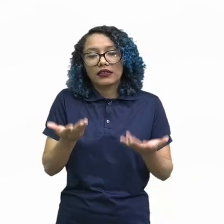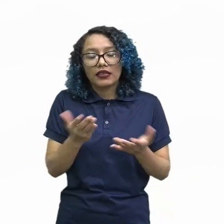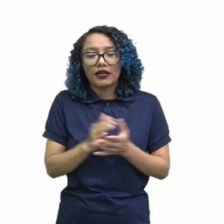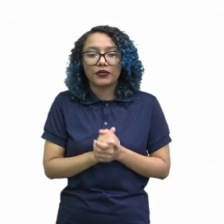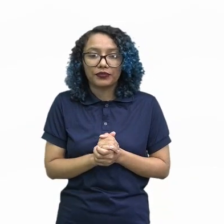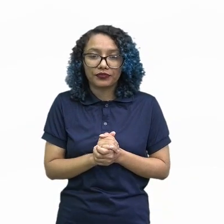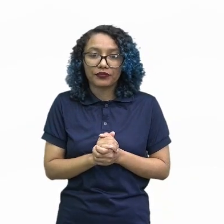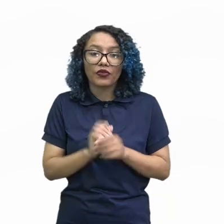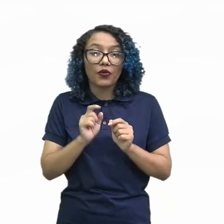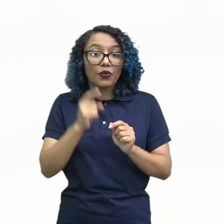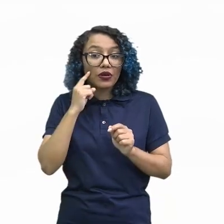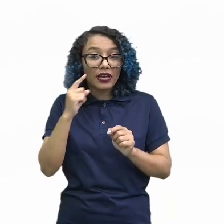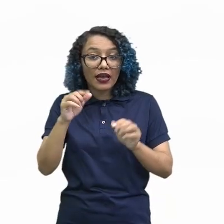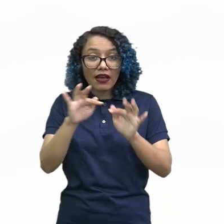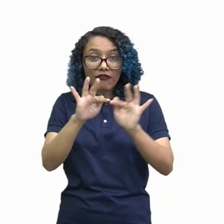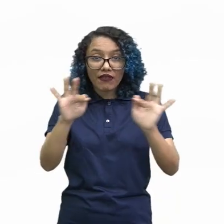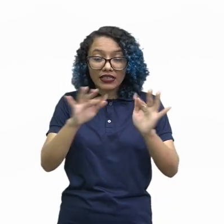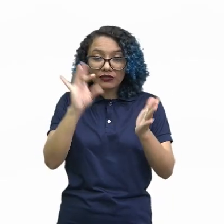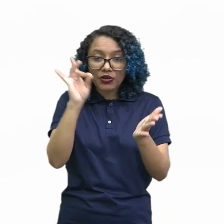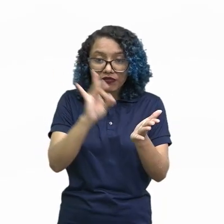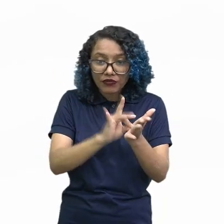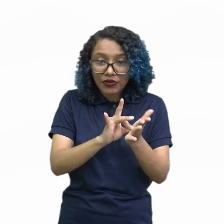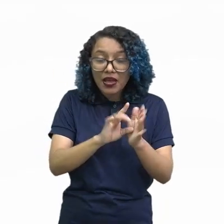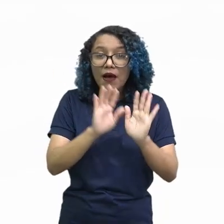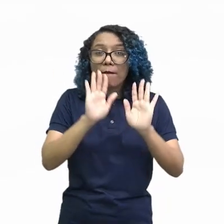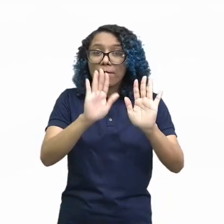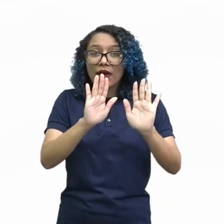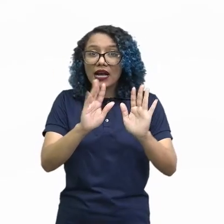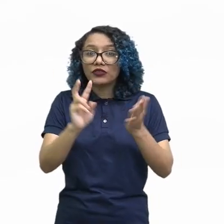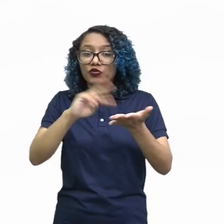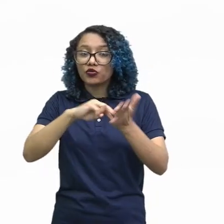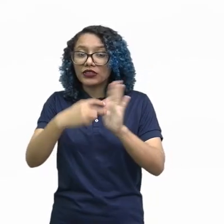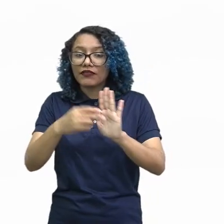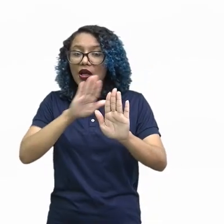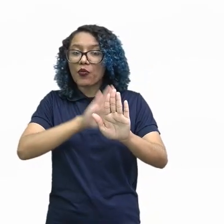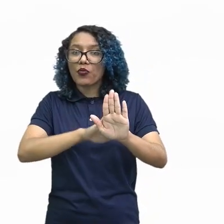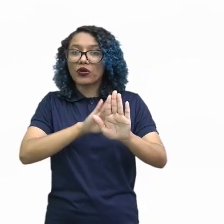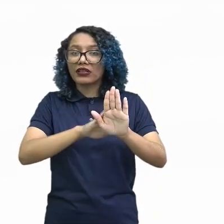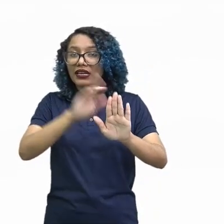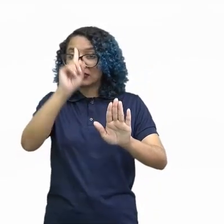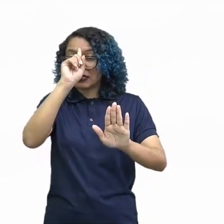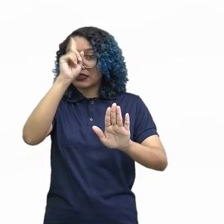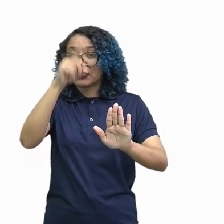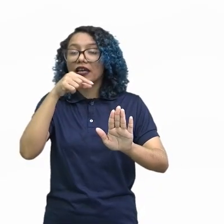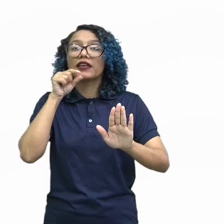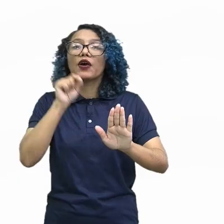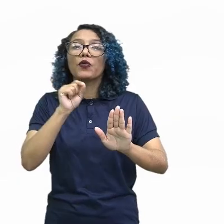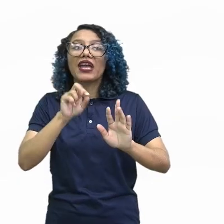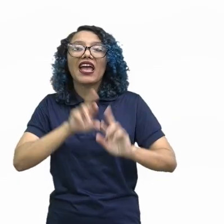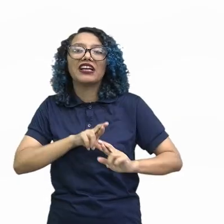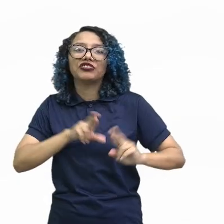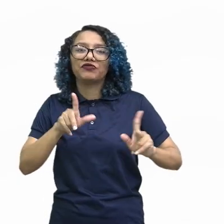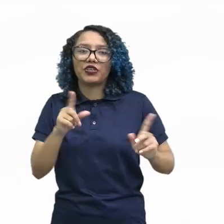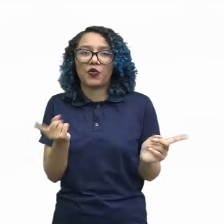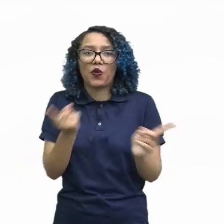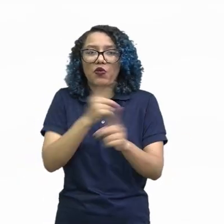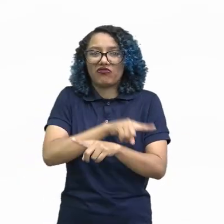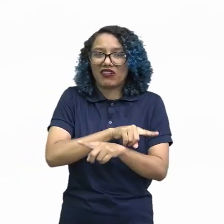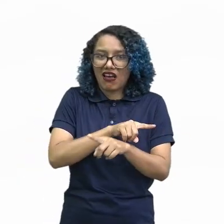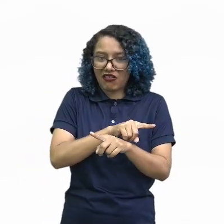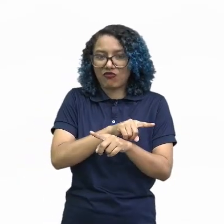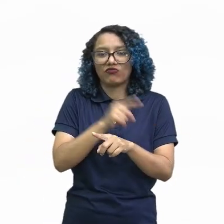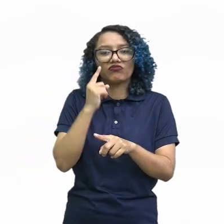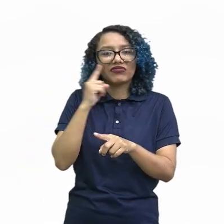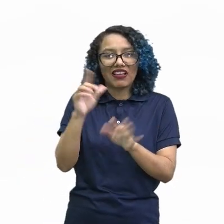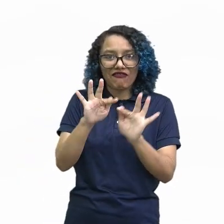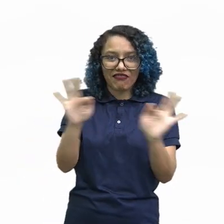uma afirmação, mas no campo do sentido, da ideia, sabe-se que é algo contrário a essa